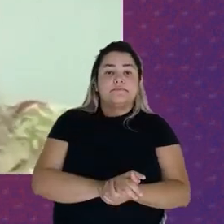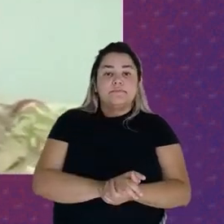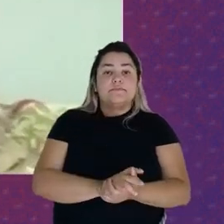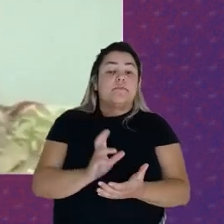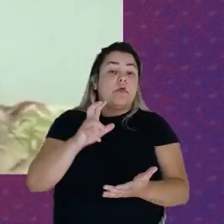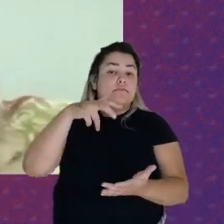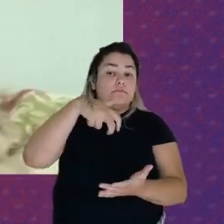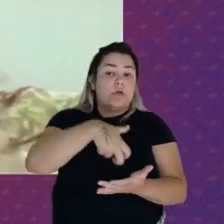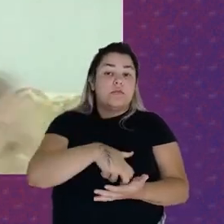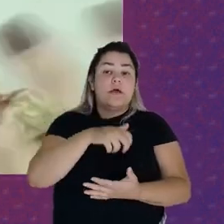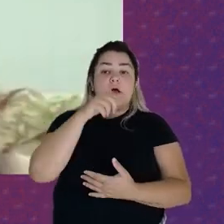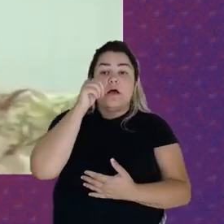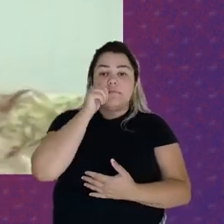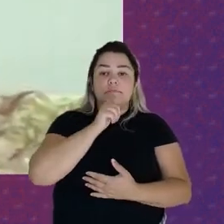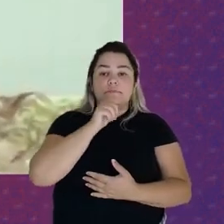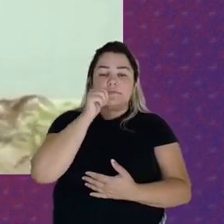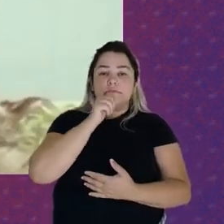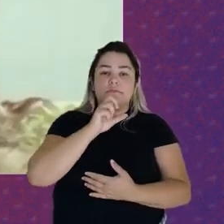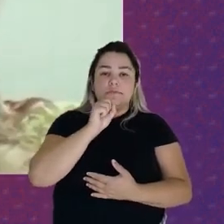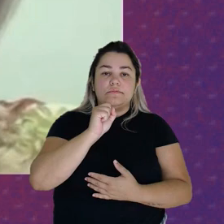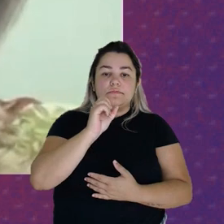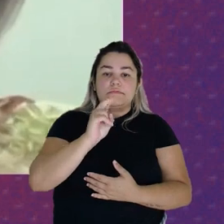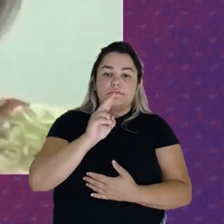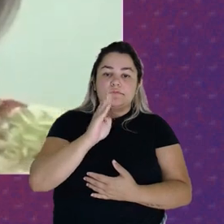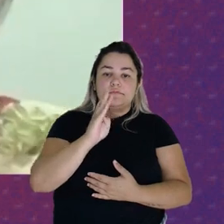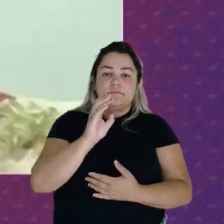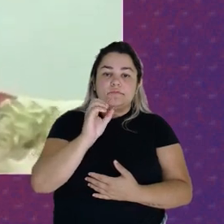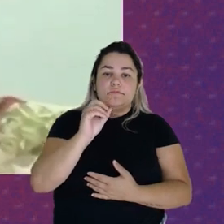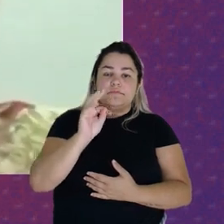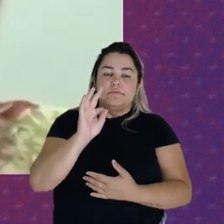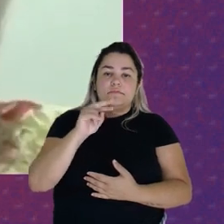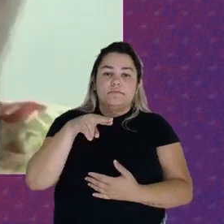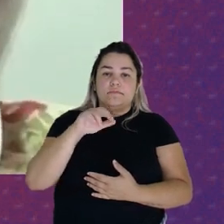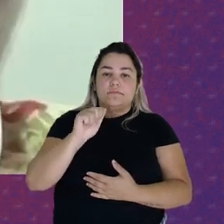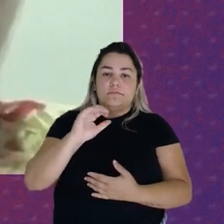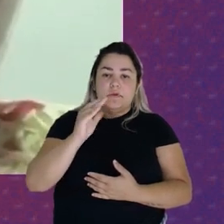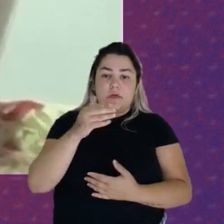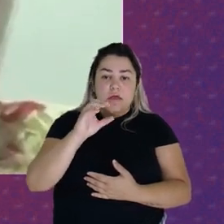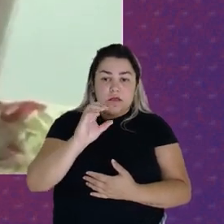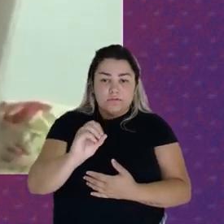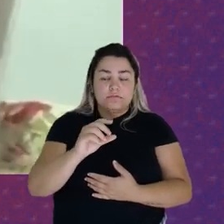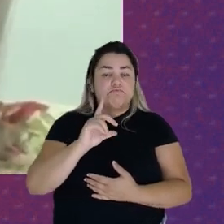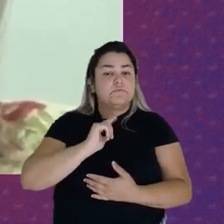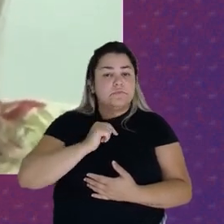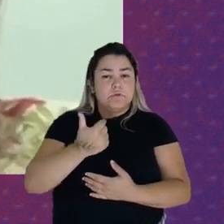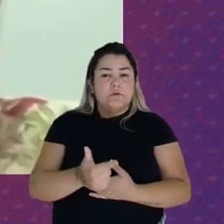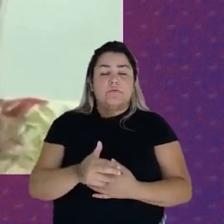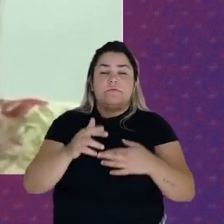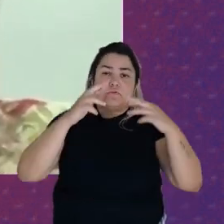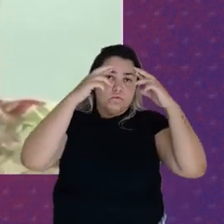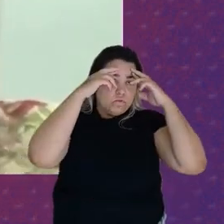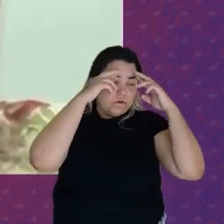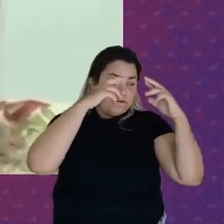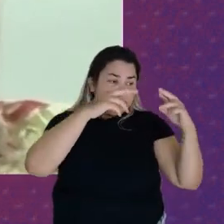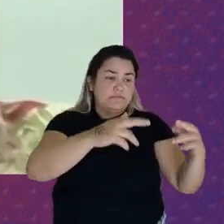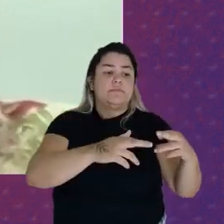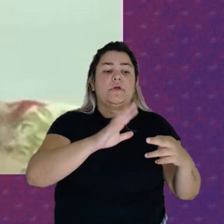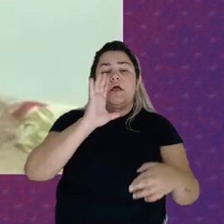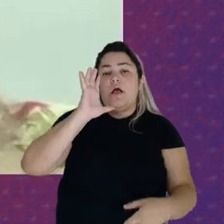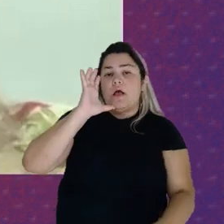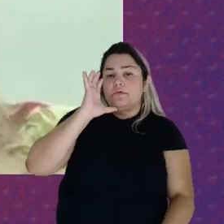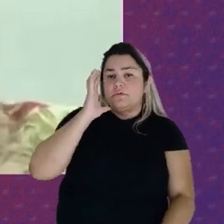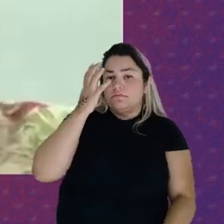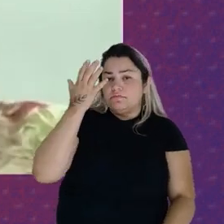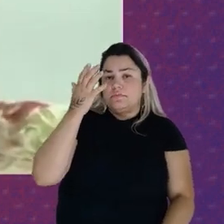mulher ao homem, sem que tenhamos o respeito às decisões,